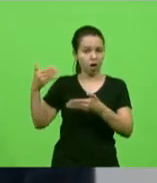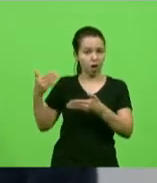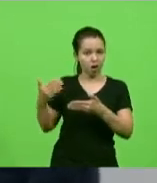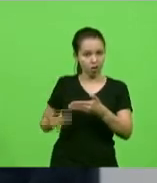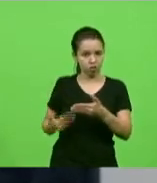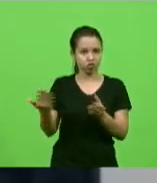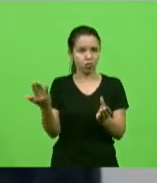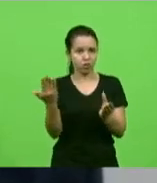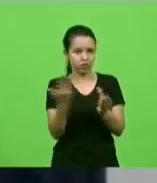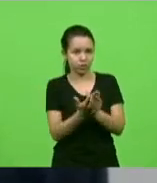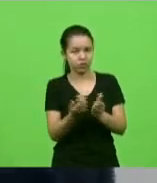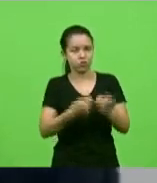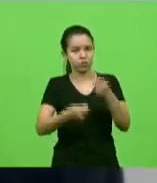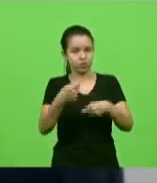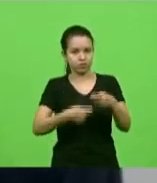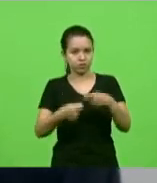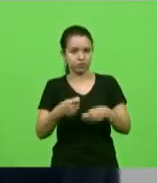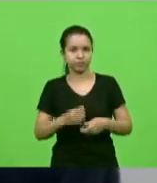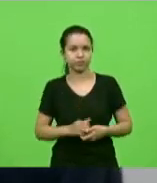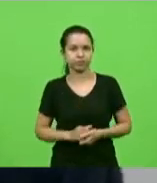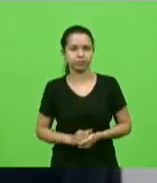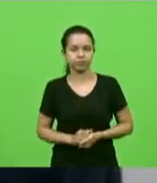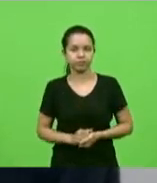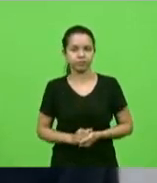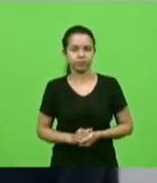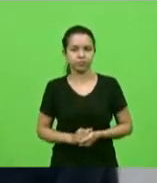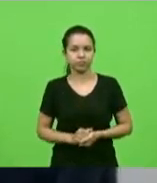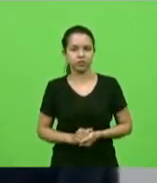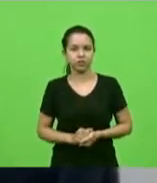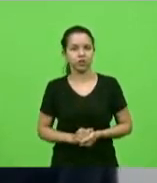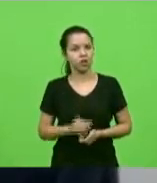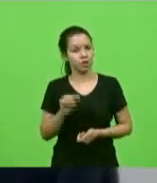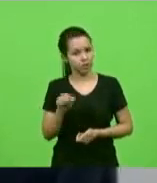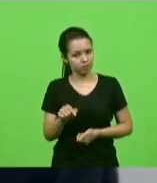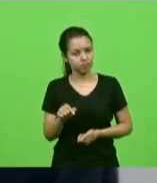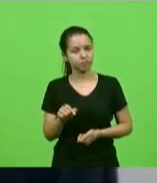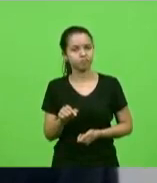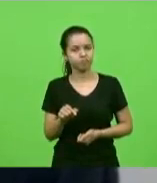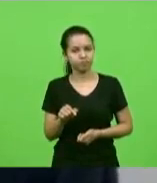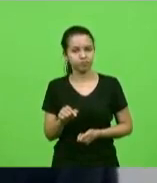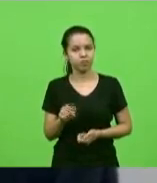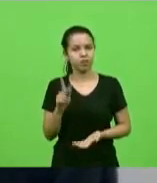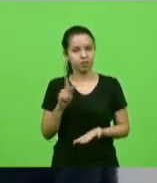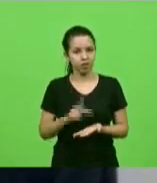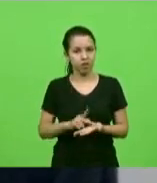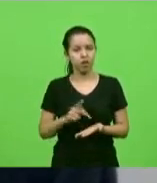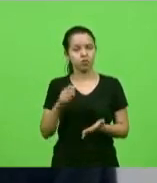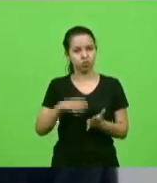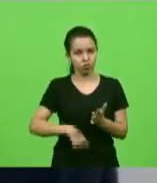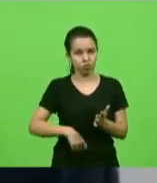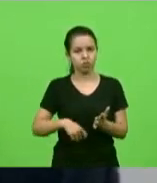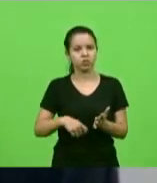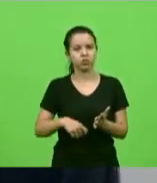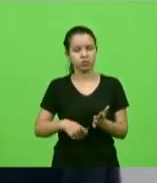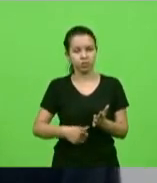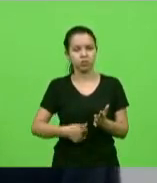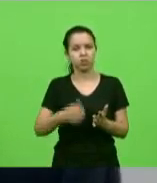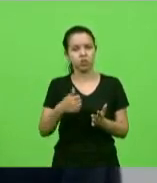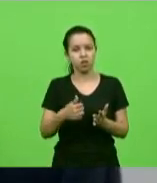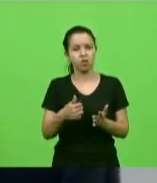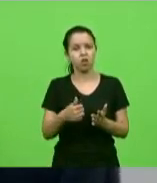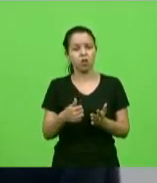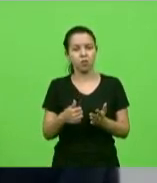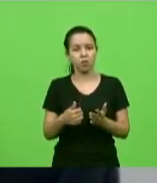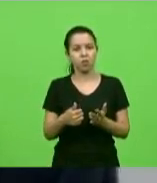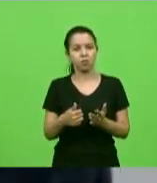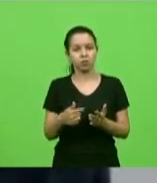processo administrativo. Isso, sem dúvida, autoriza ser melhor instruído, pois,